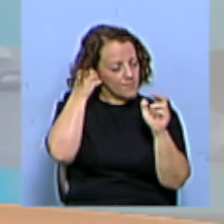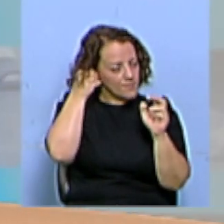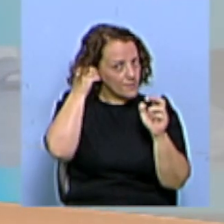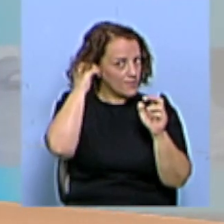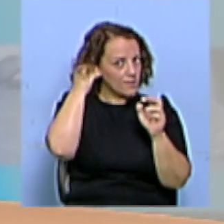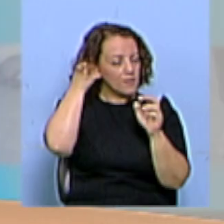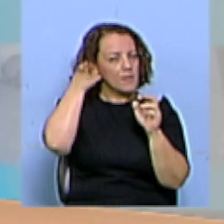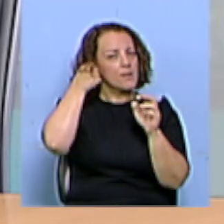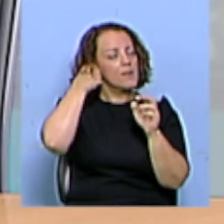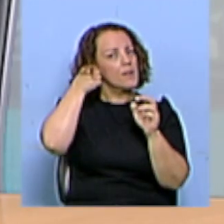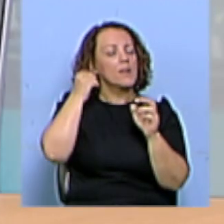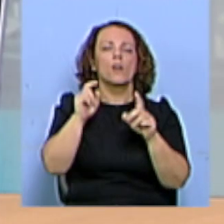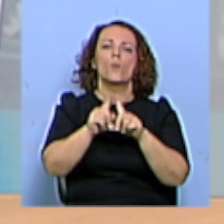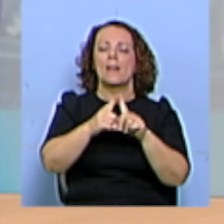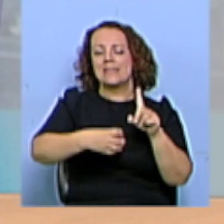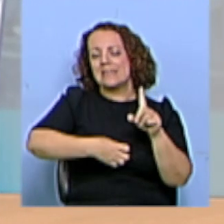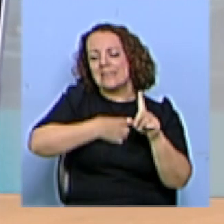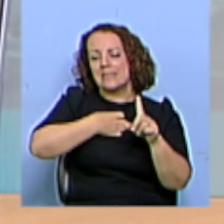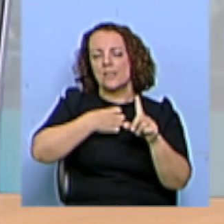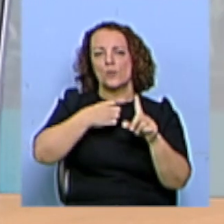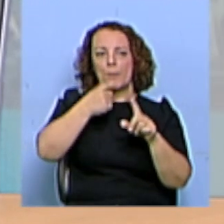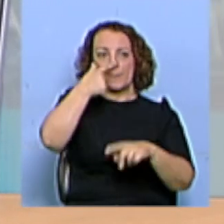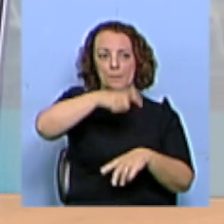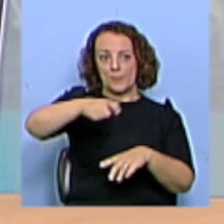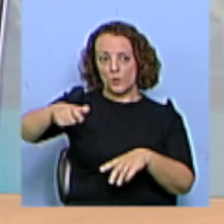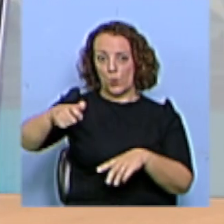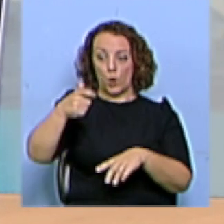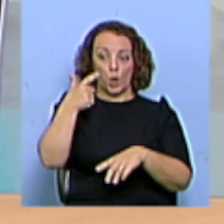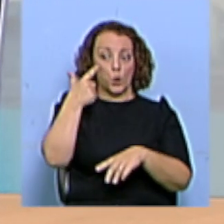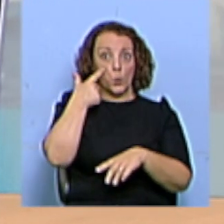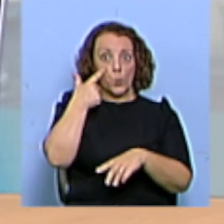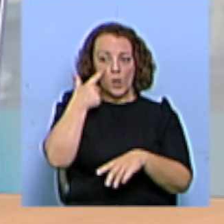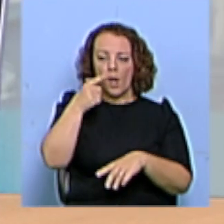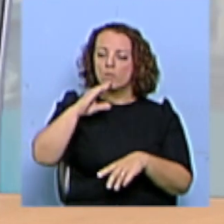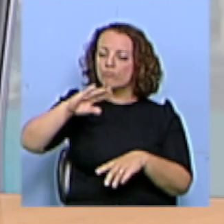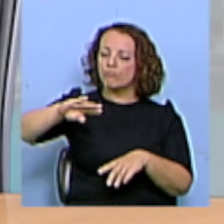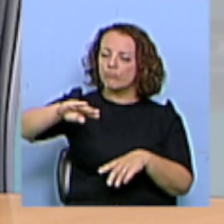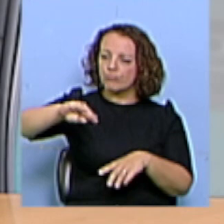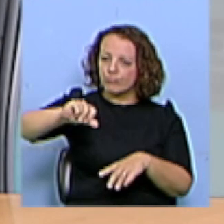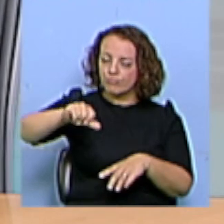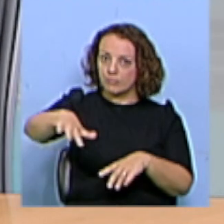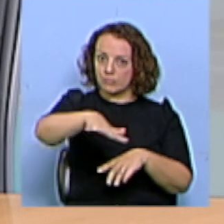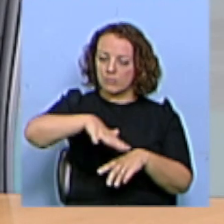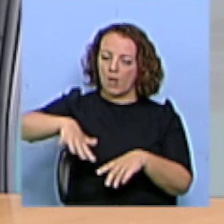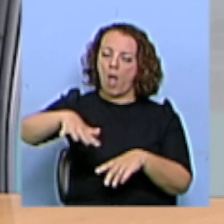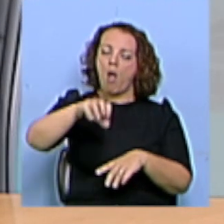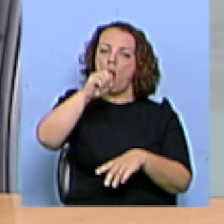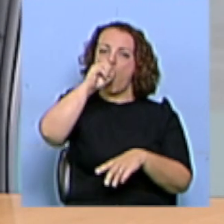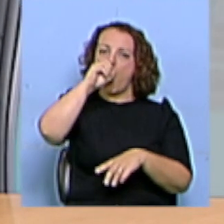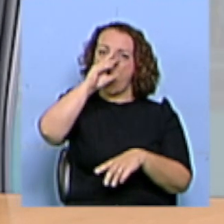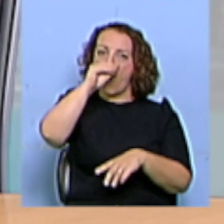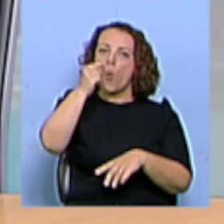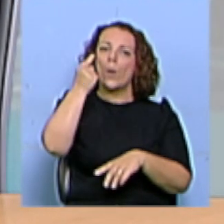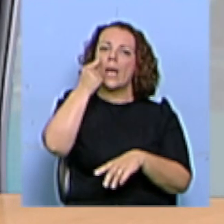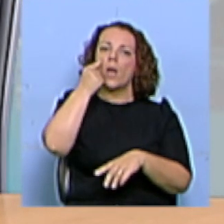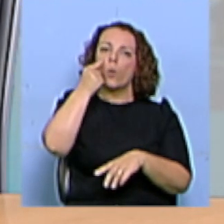forma simbólica. Permitir que as pessoas tenham um conhecimento da Terra como caminho, como plataforma para o conhecimento dos acontecimentos e